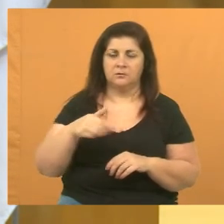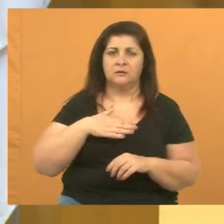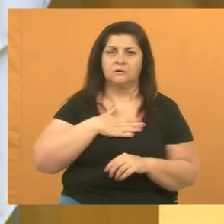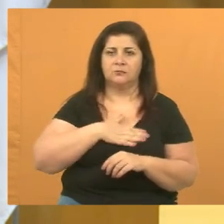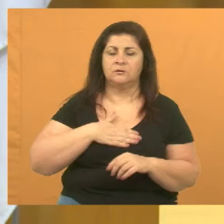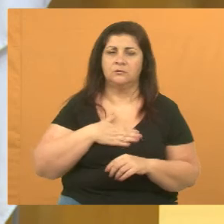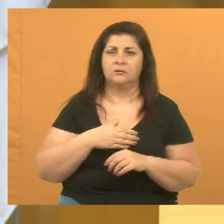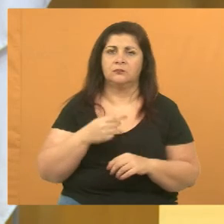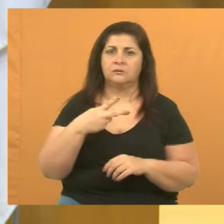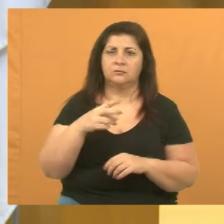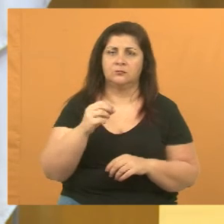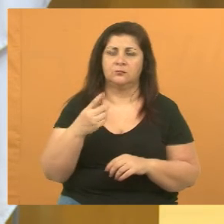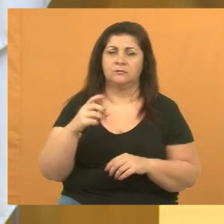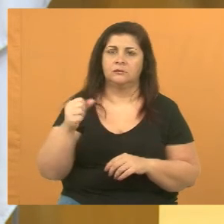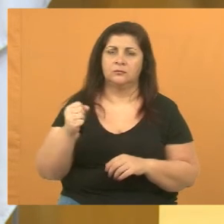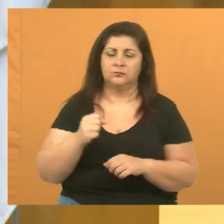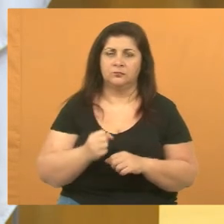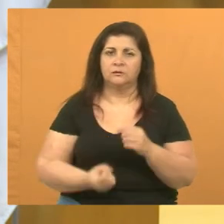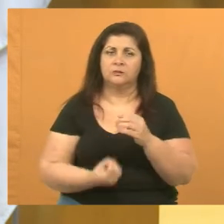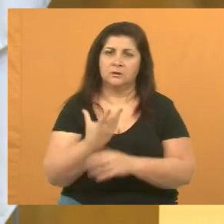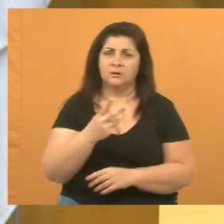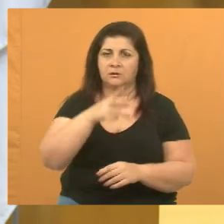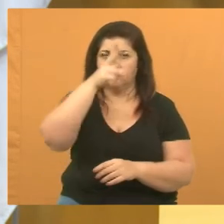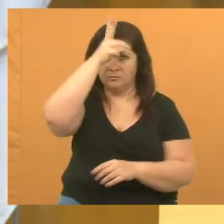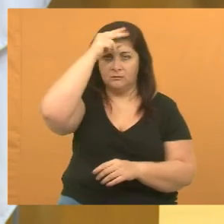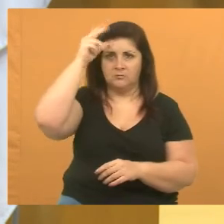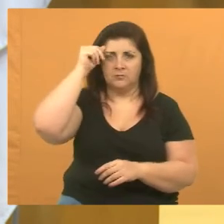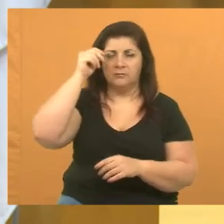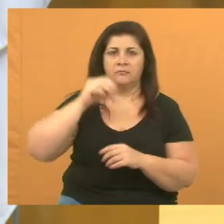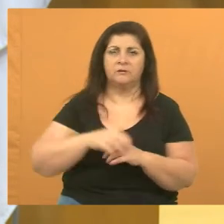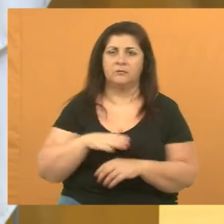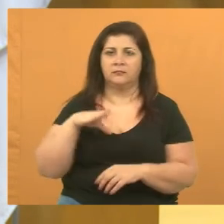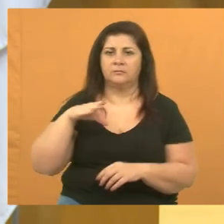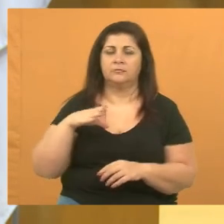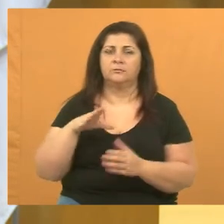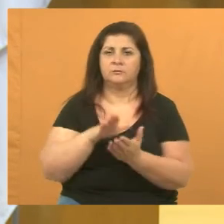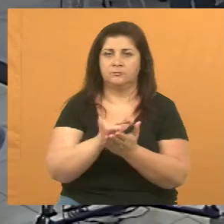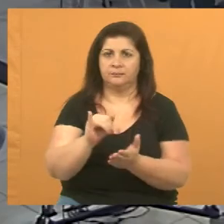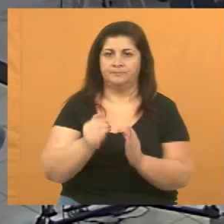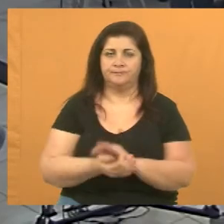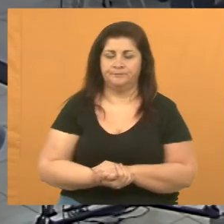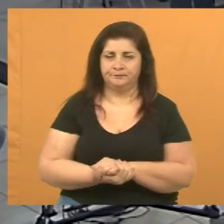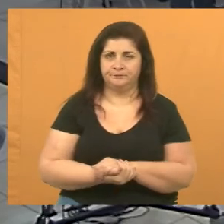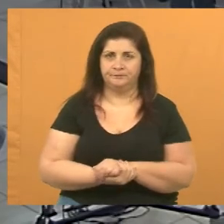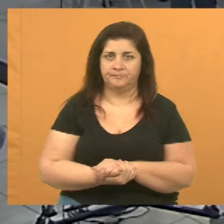2018, autoria Isaías José de Santana, prefeito do município de Jacareí.